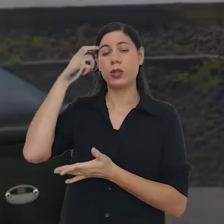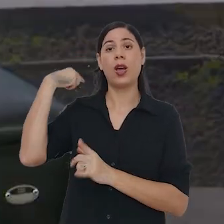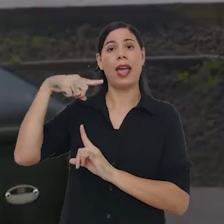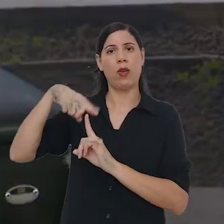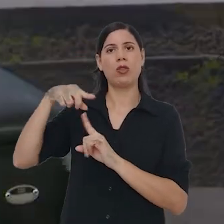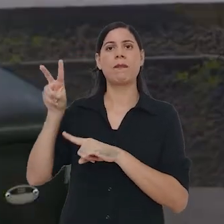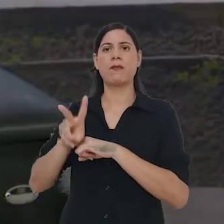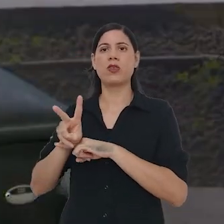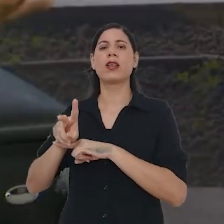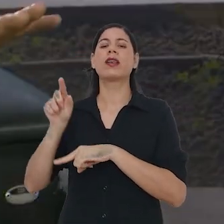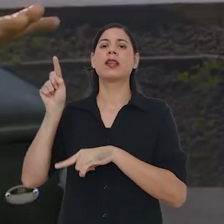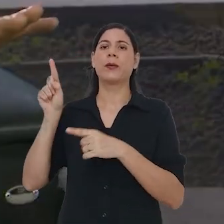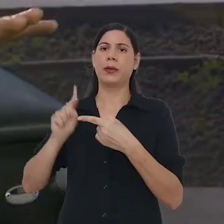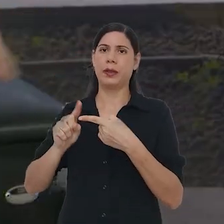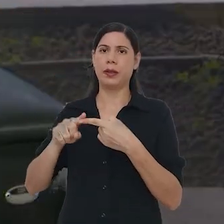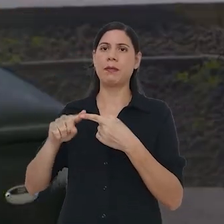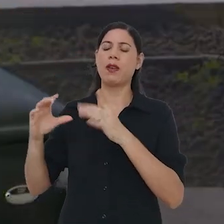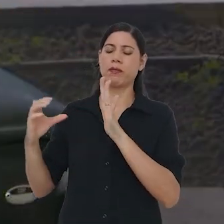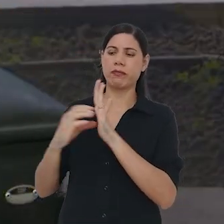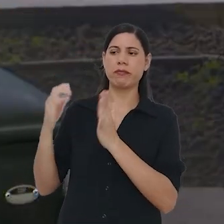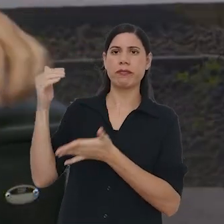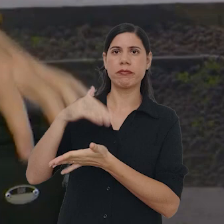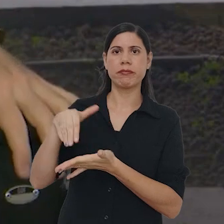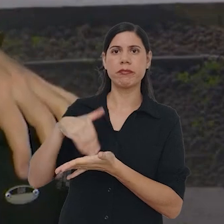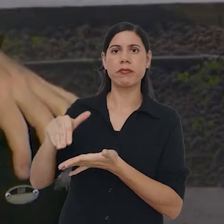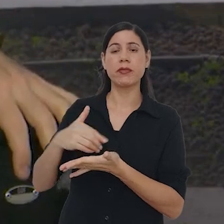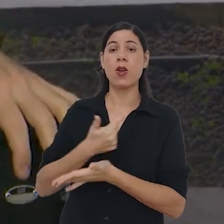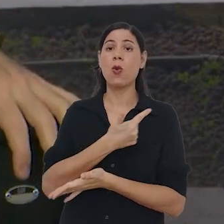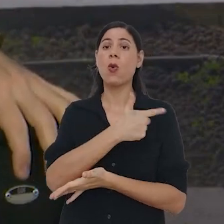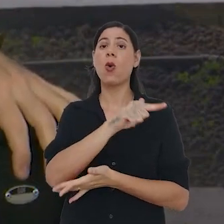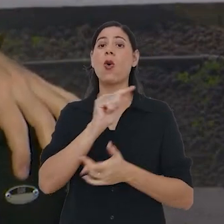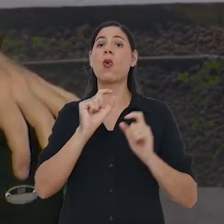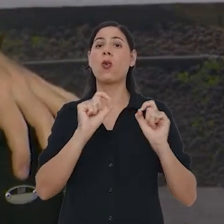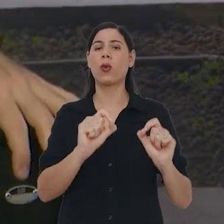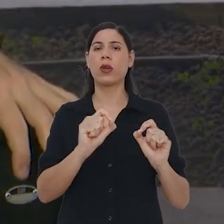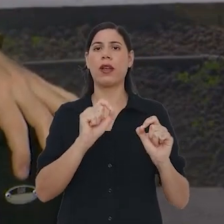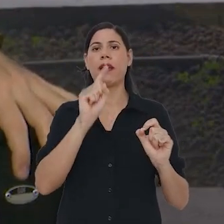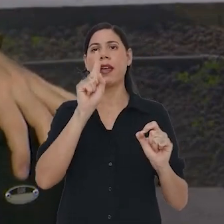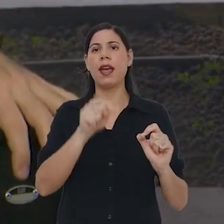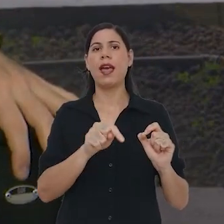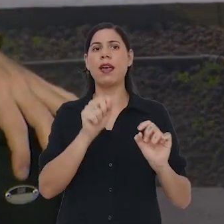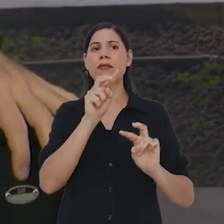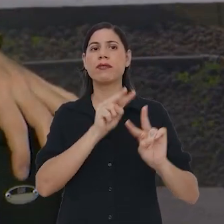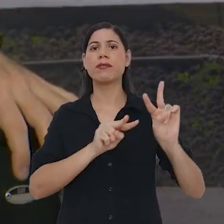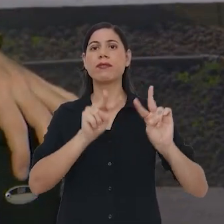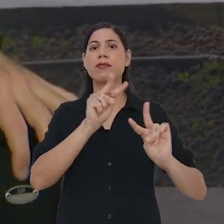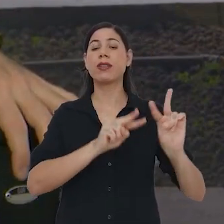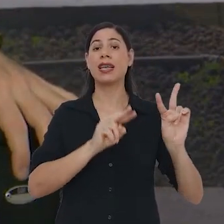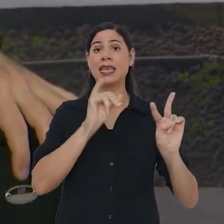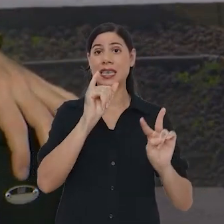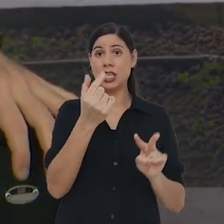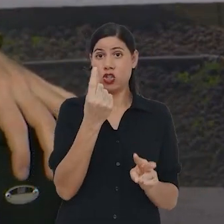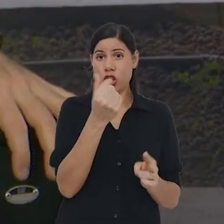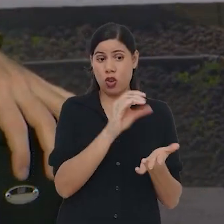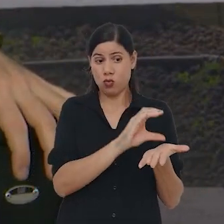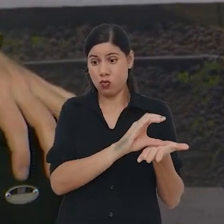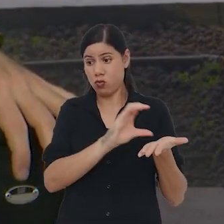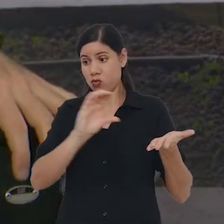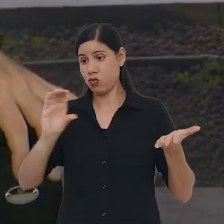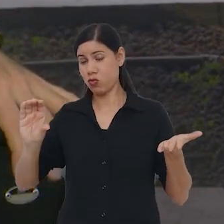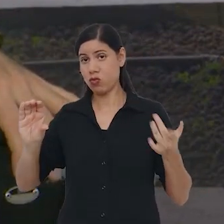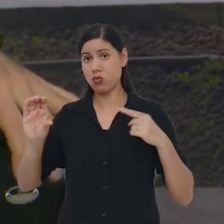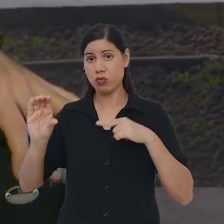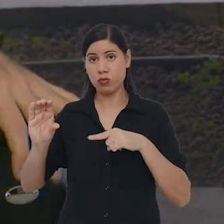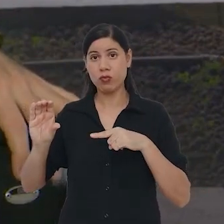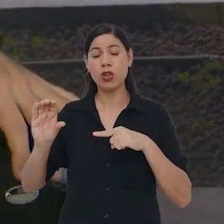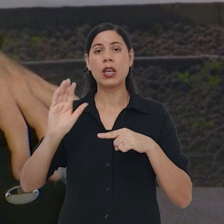Cultura. Então, esse é um tipo de fiscalização, que é feito pelos servidores da Secretaria. O outro é a verificação se os recursos que